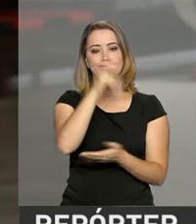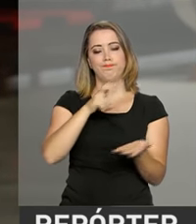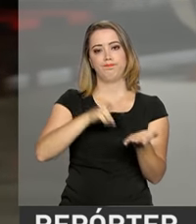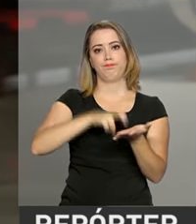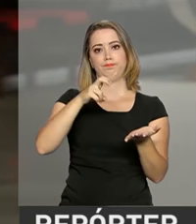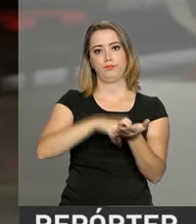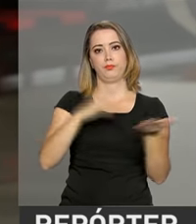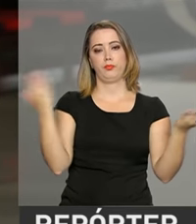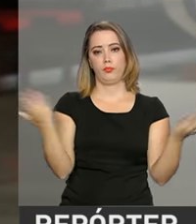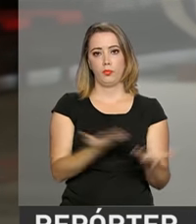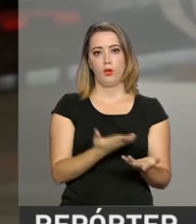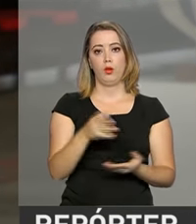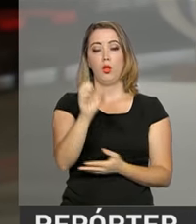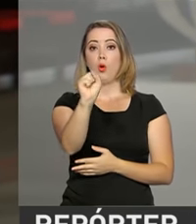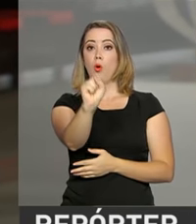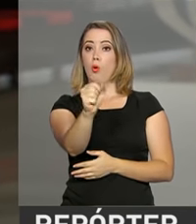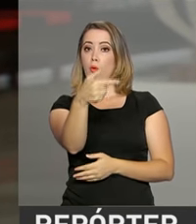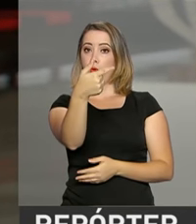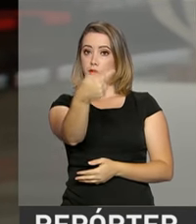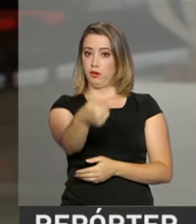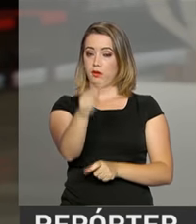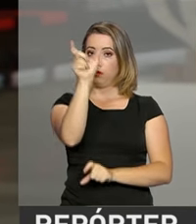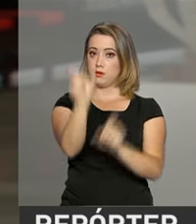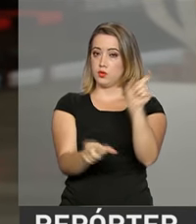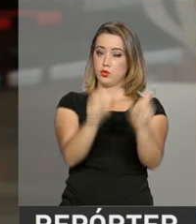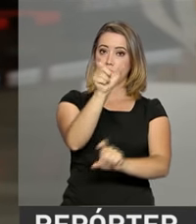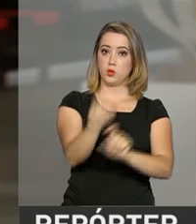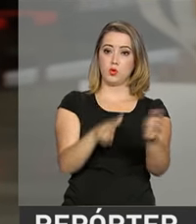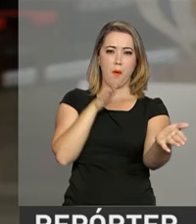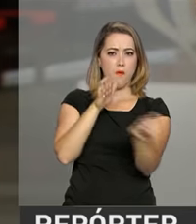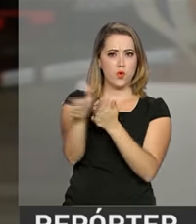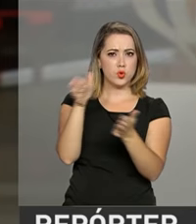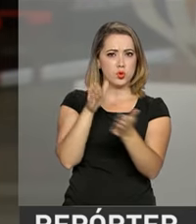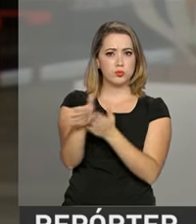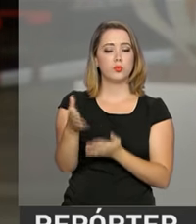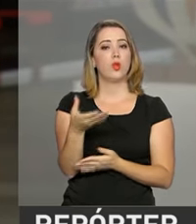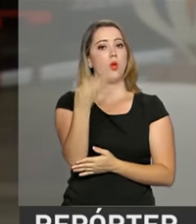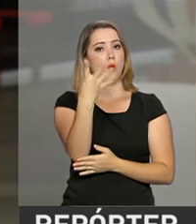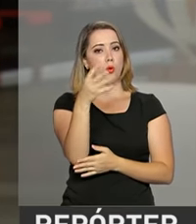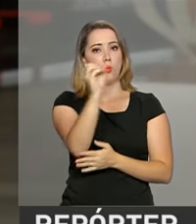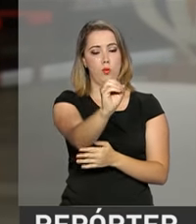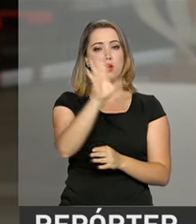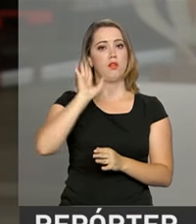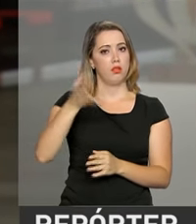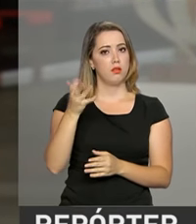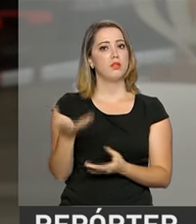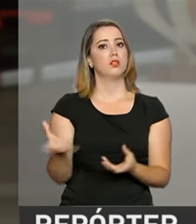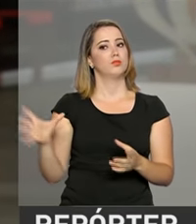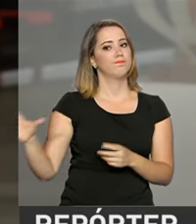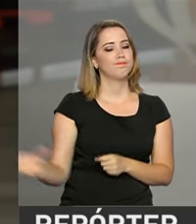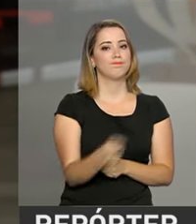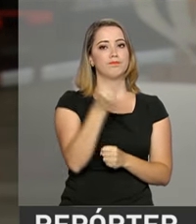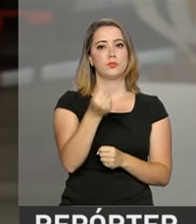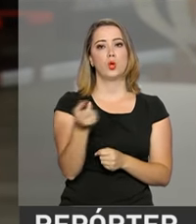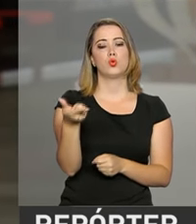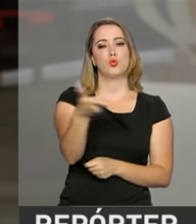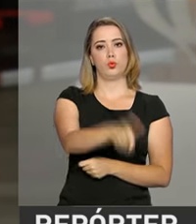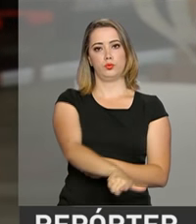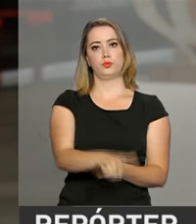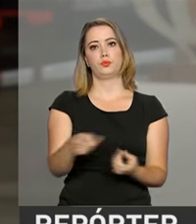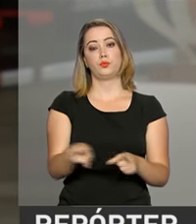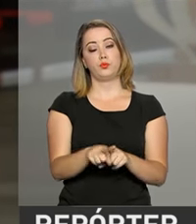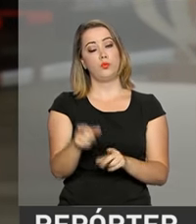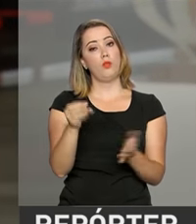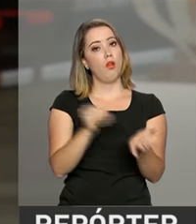segunda-feira desses 87 detentos que fugiram 40 já foram recapturados e os outros